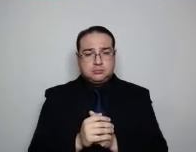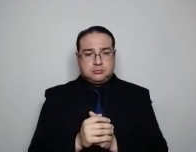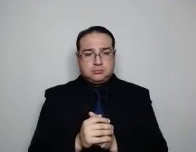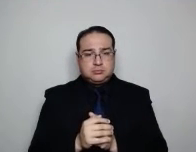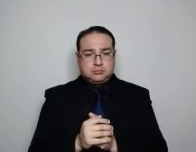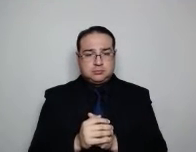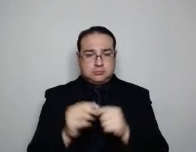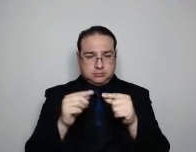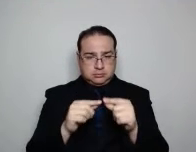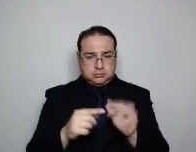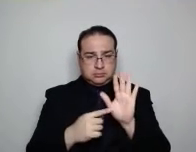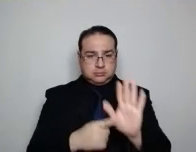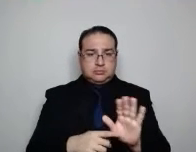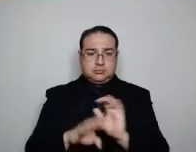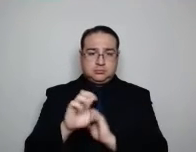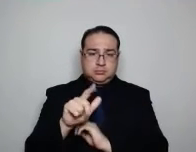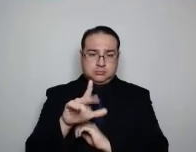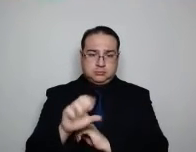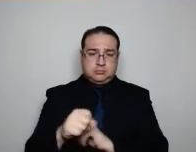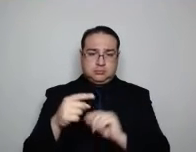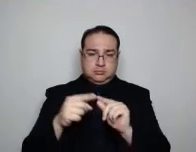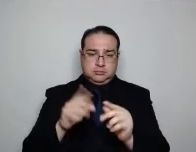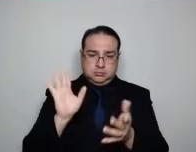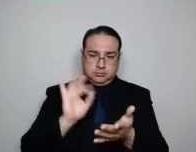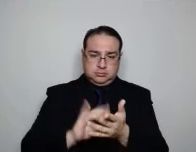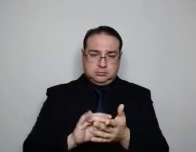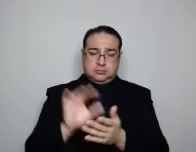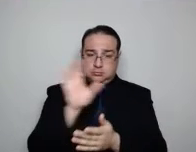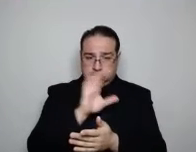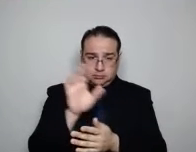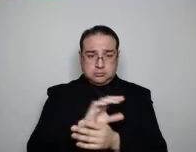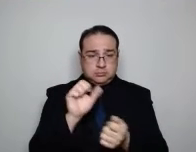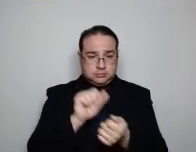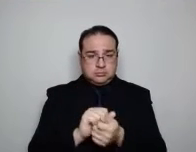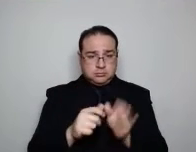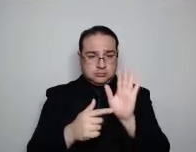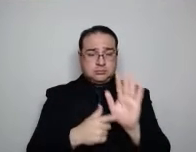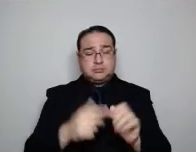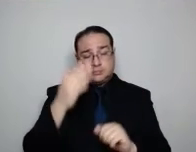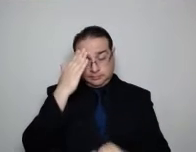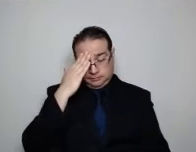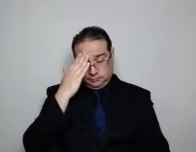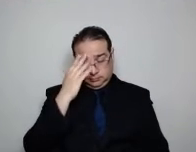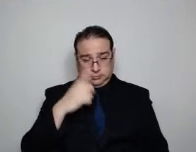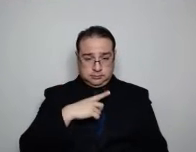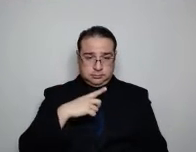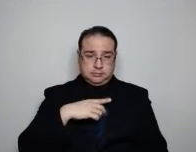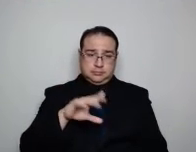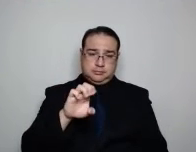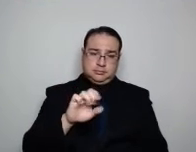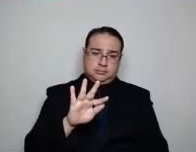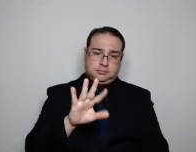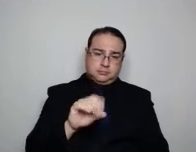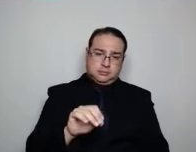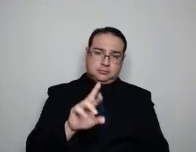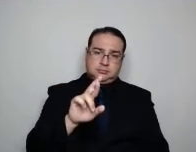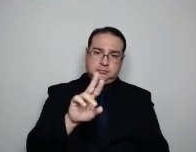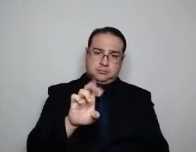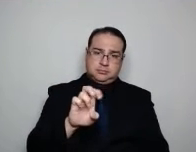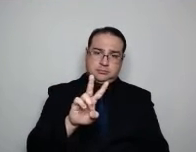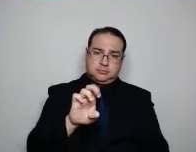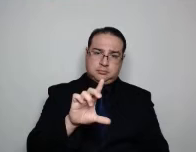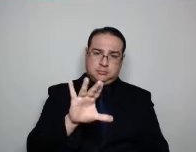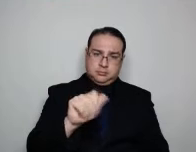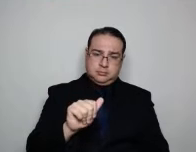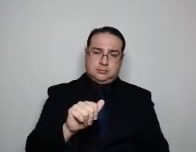embargos monitórios tenham sido realmente intempestivos, nós sabemos que o efeito da revelia, o efeito material da revelia,